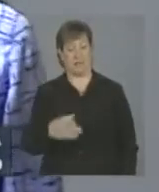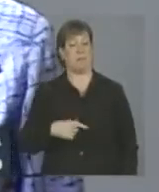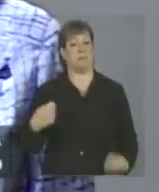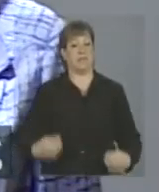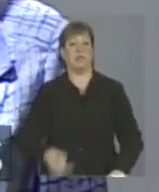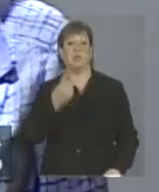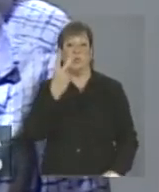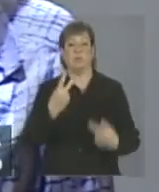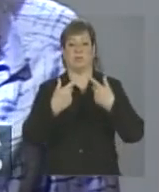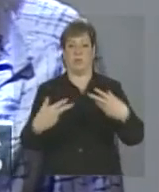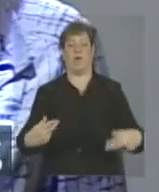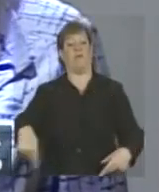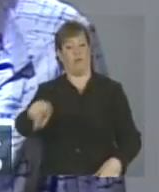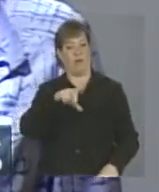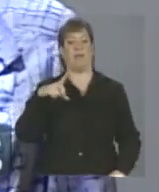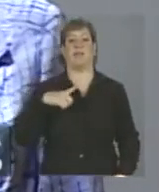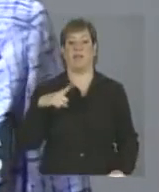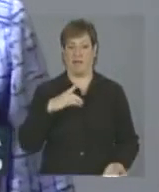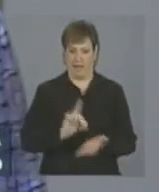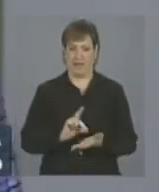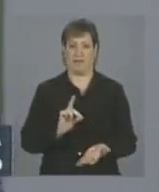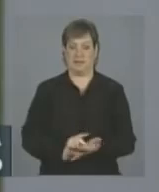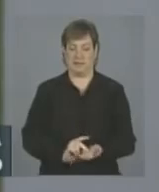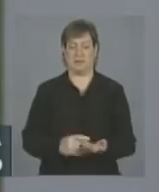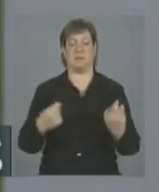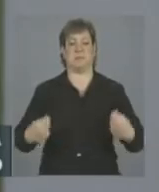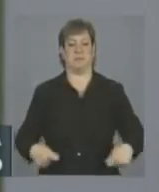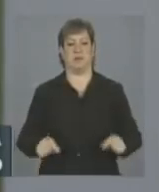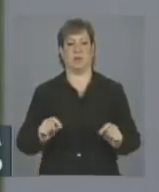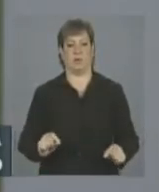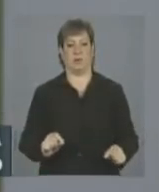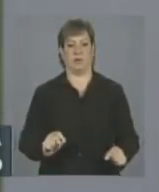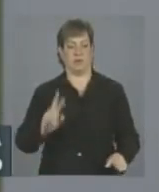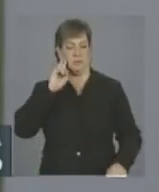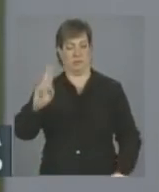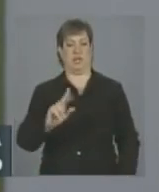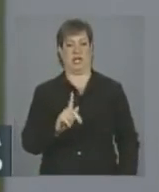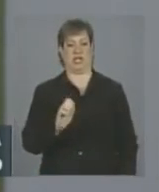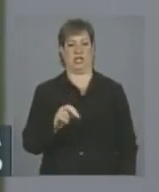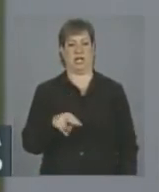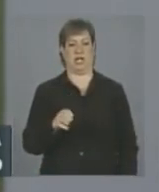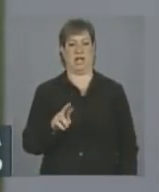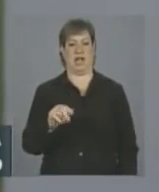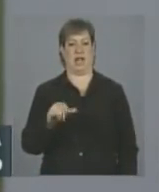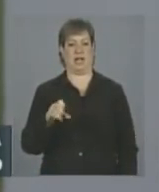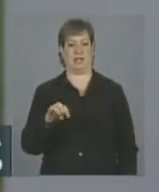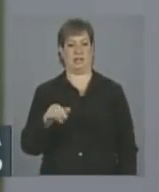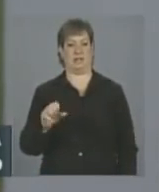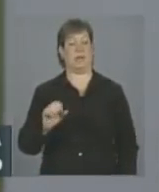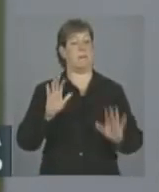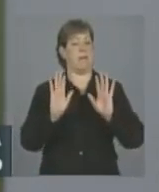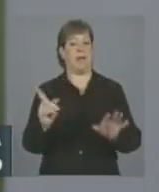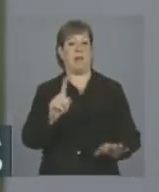têm, de fato, de ser generalistas. Mas não se